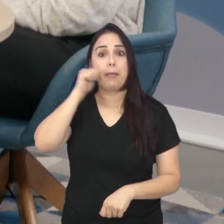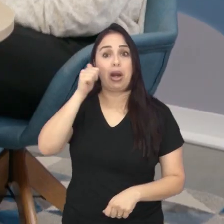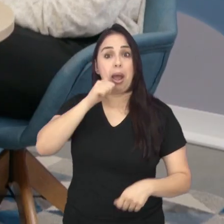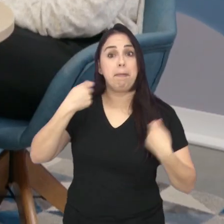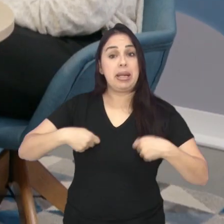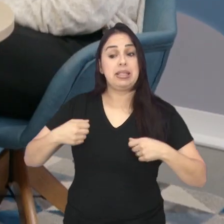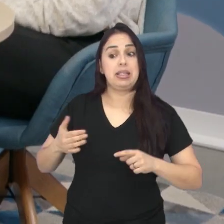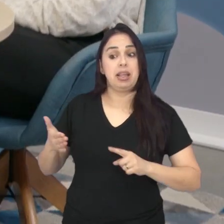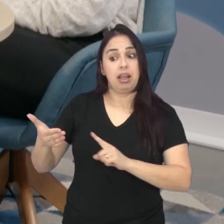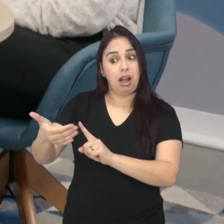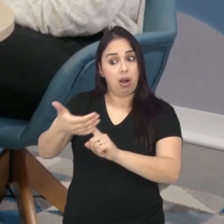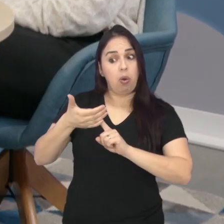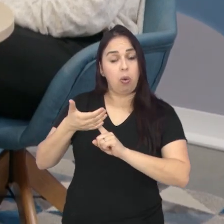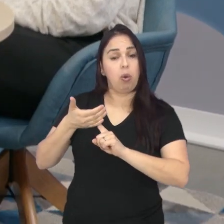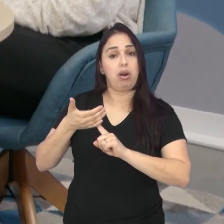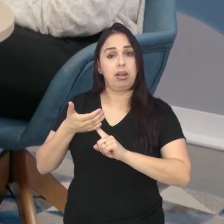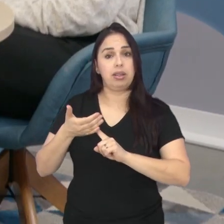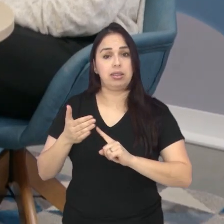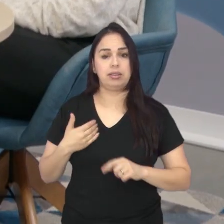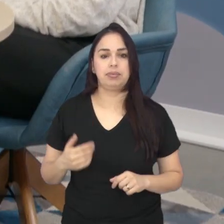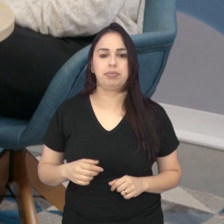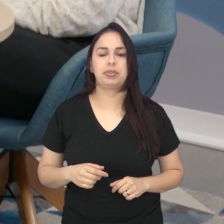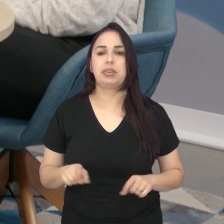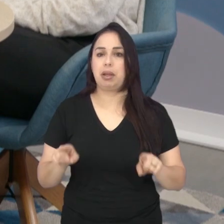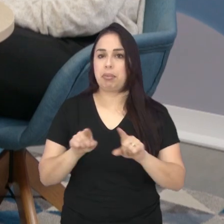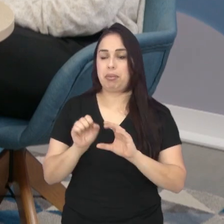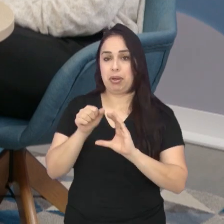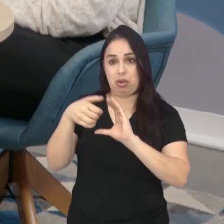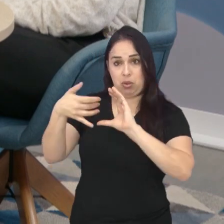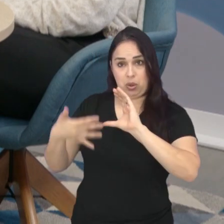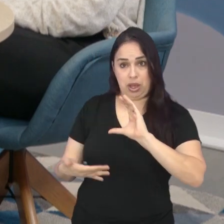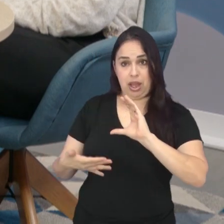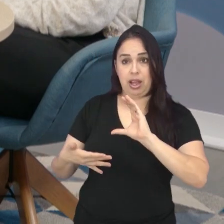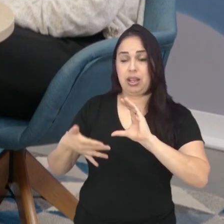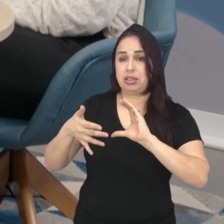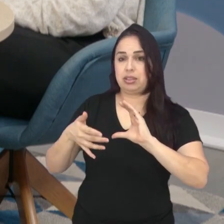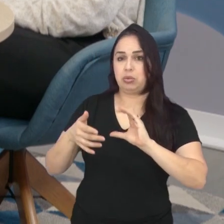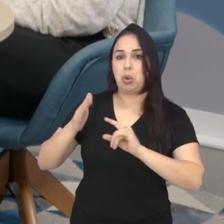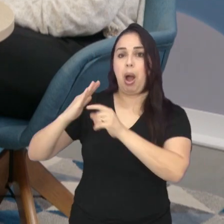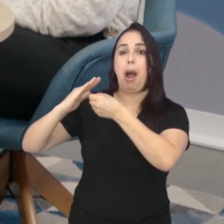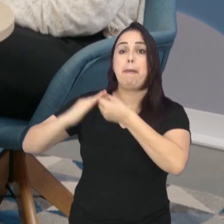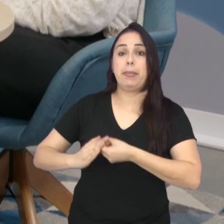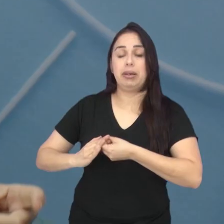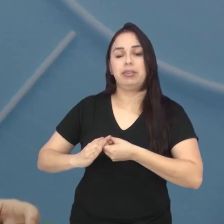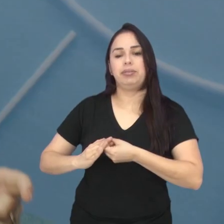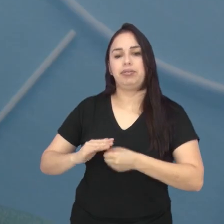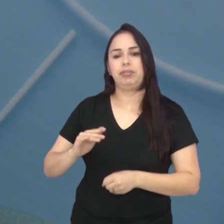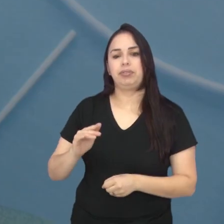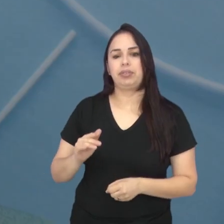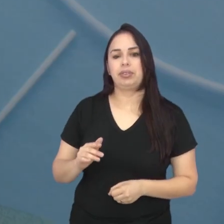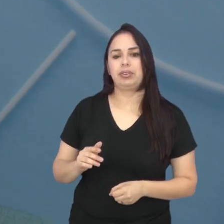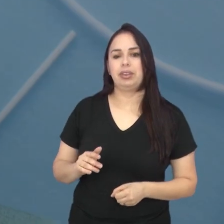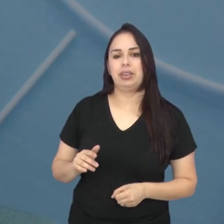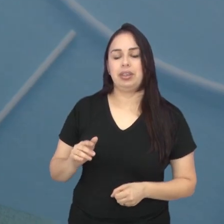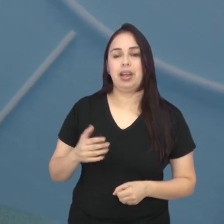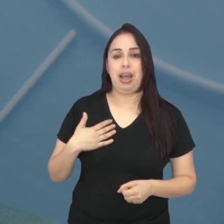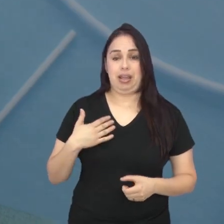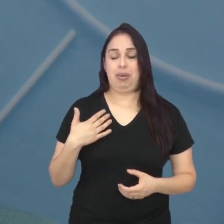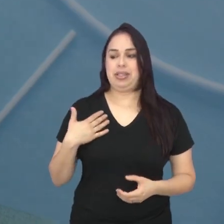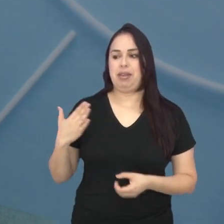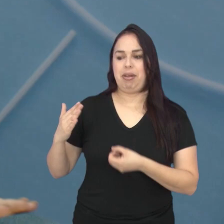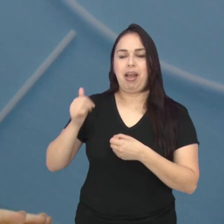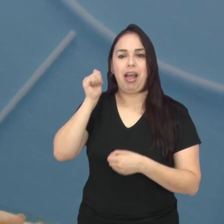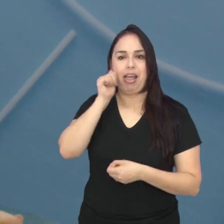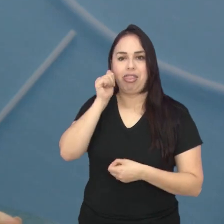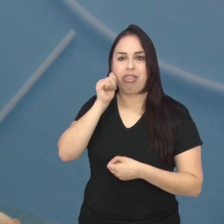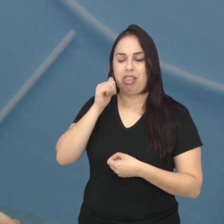ainda é julgada. Sim, com certeza. E uma outra característica do abuso é a pessoa que abusa fora da relação, ela é